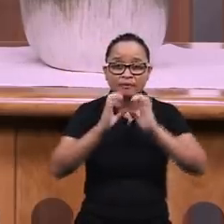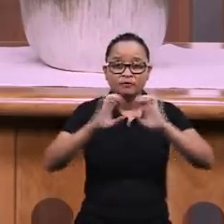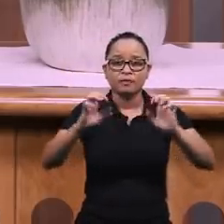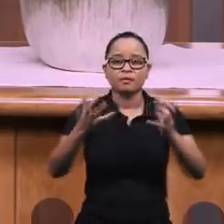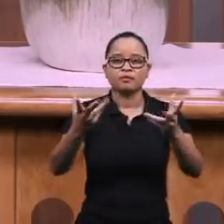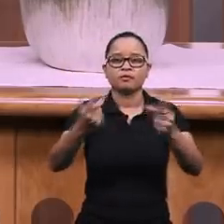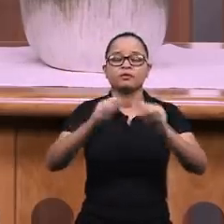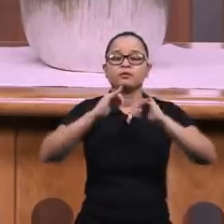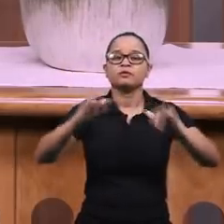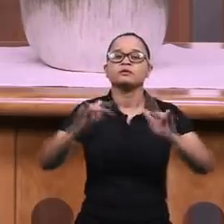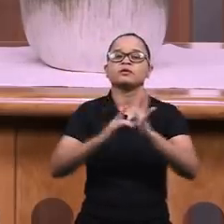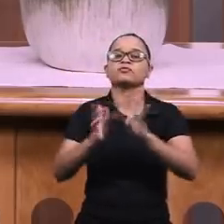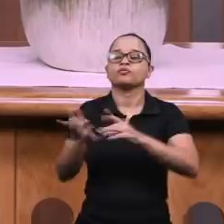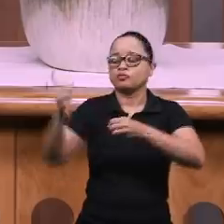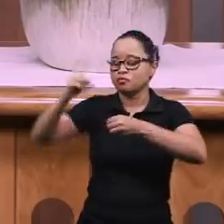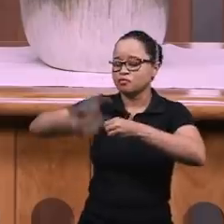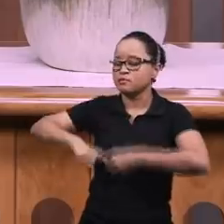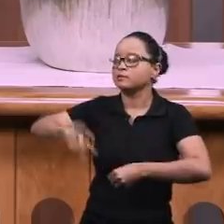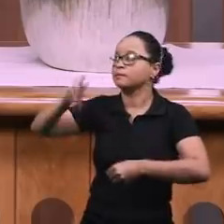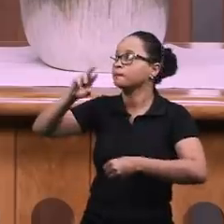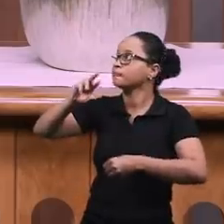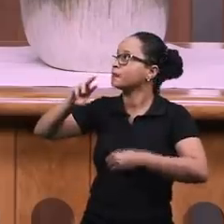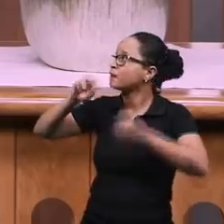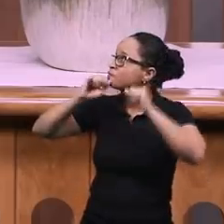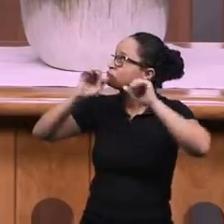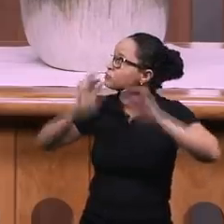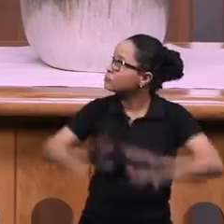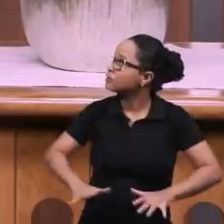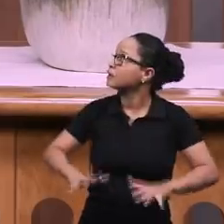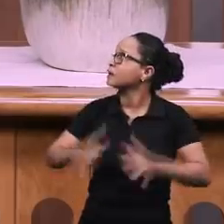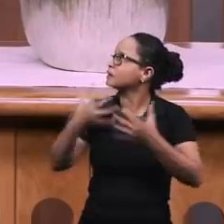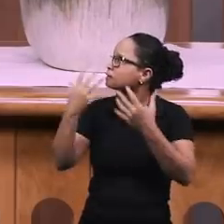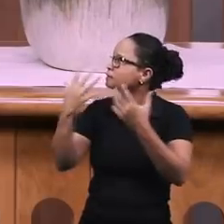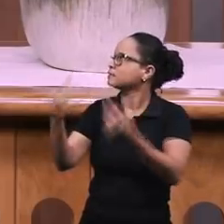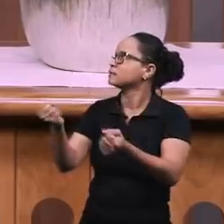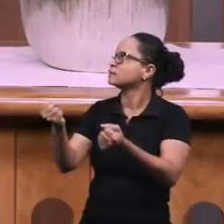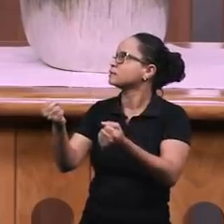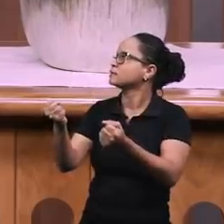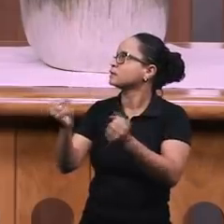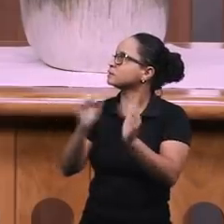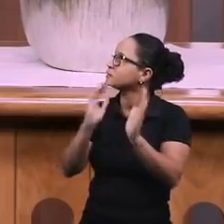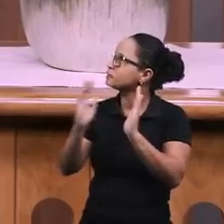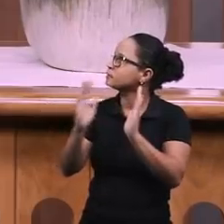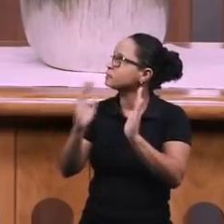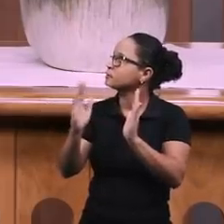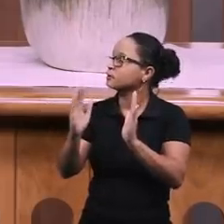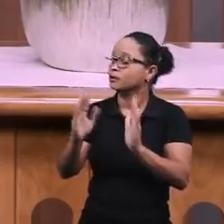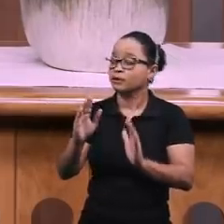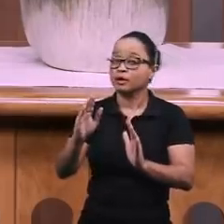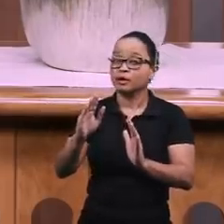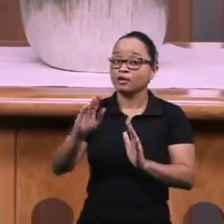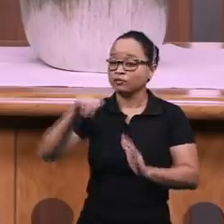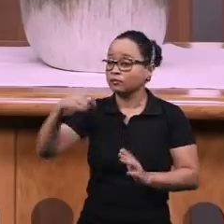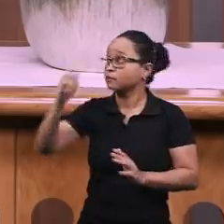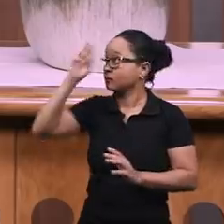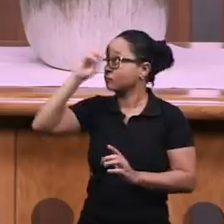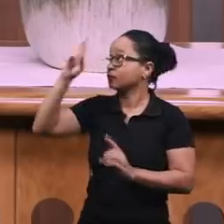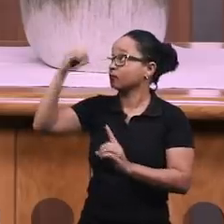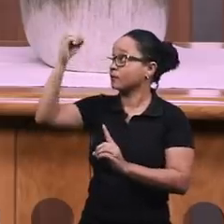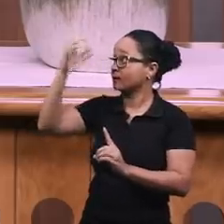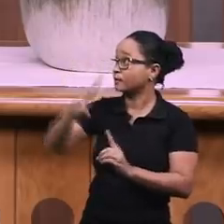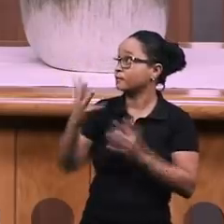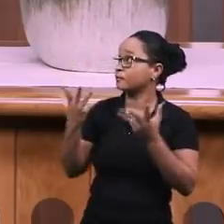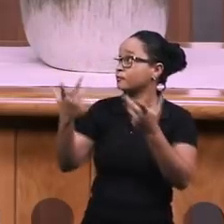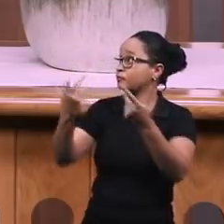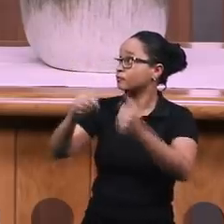anunciar a volta gloriosa do Senhor Jesus assim nos abençoa recebe pedimos No Teu Altar esse período entre o nome